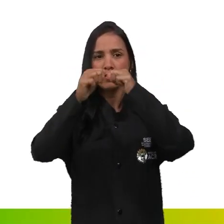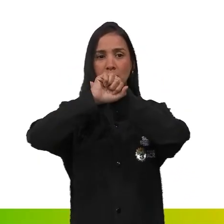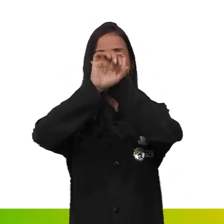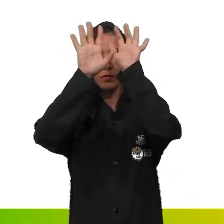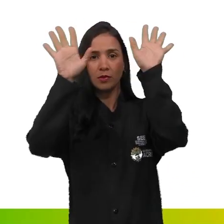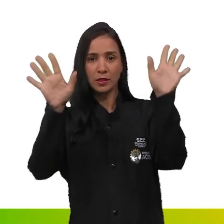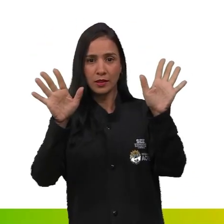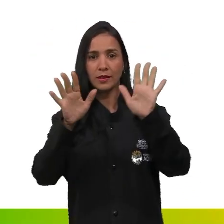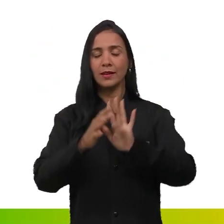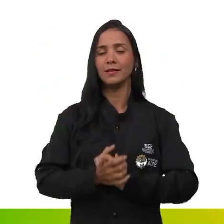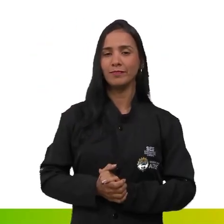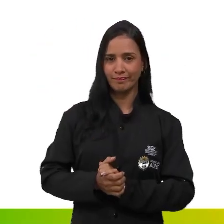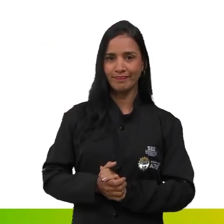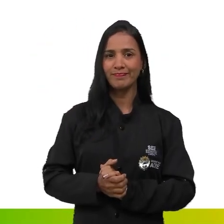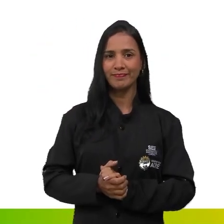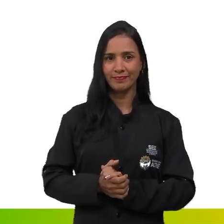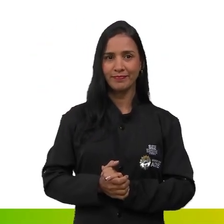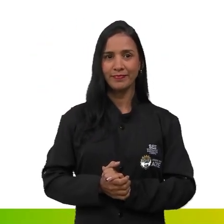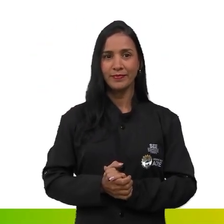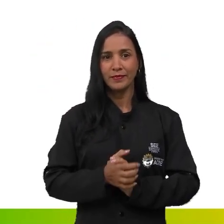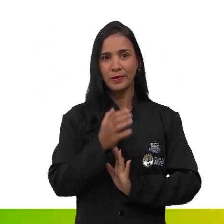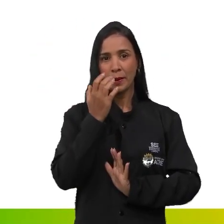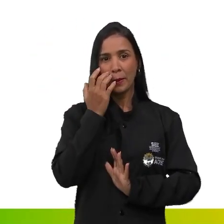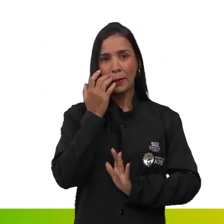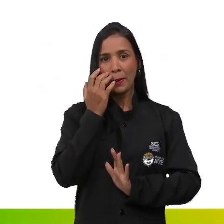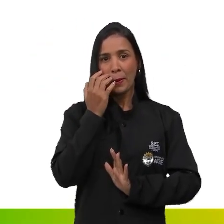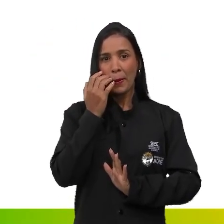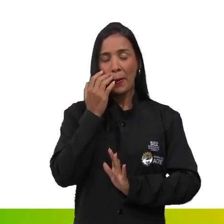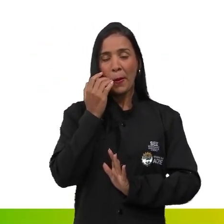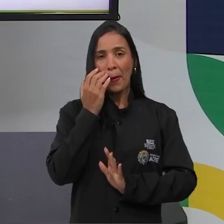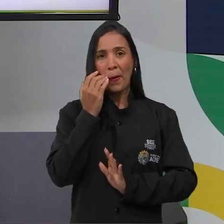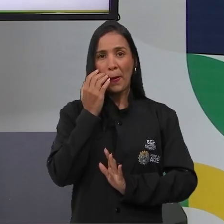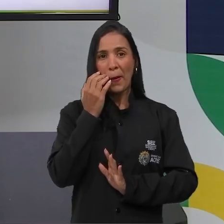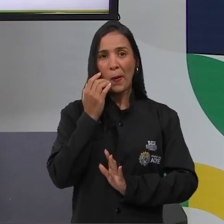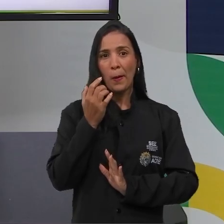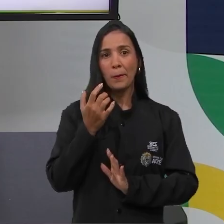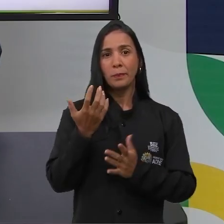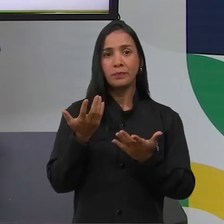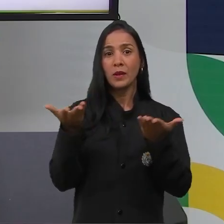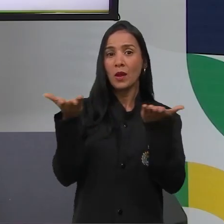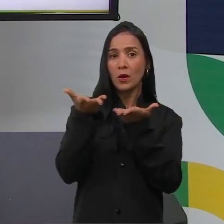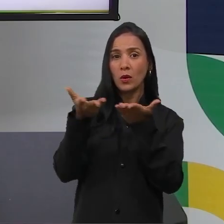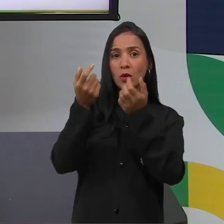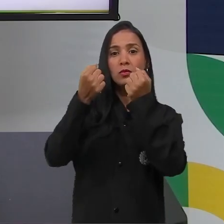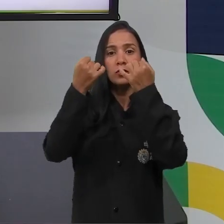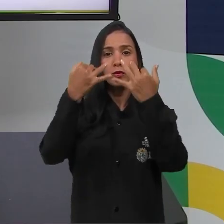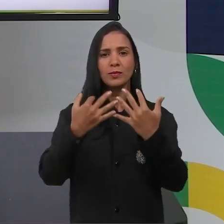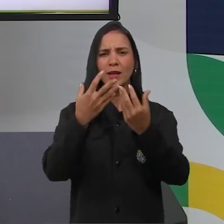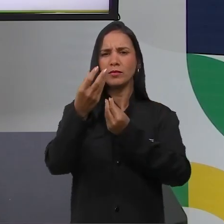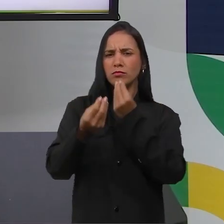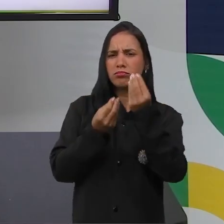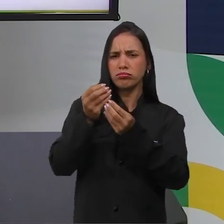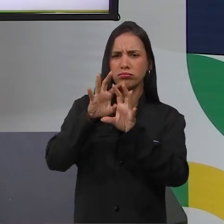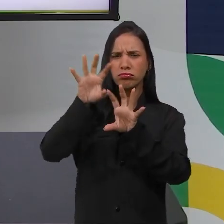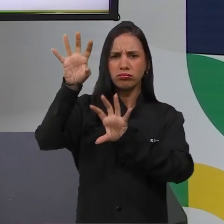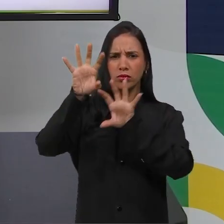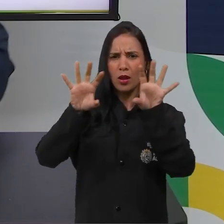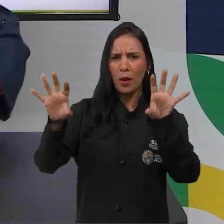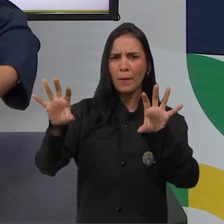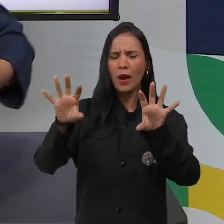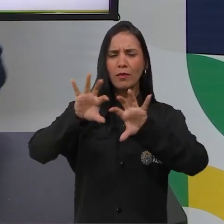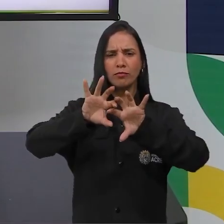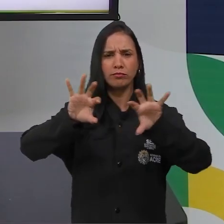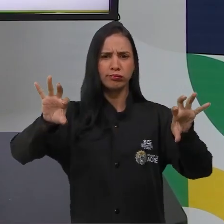chama de partilha da África. Agora eu vou explicar um pouquinho para vocês como que se deu essa partilha, como